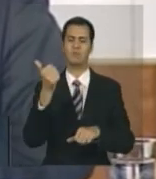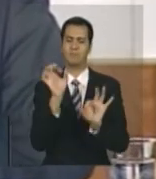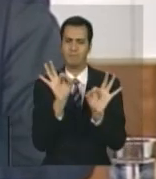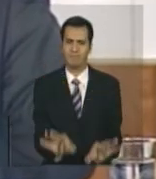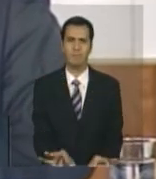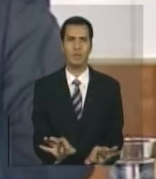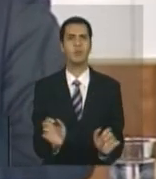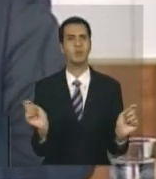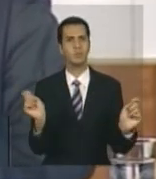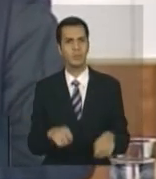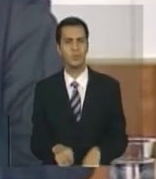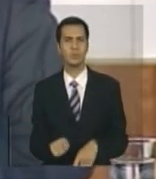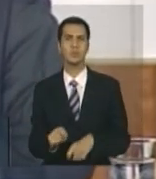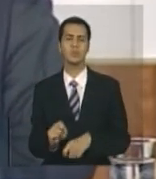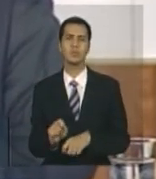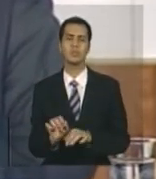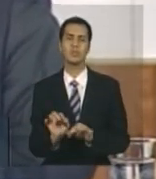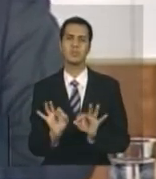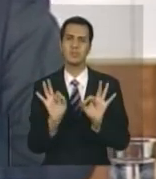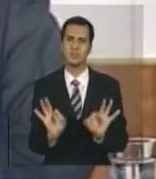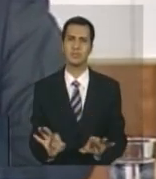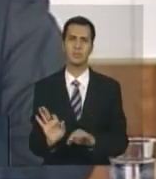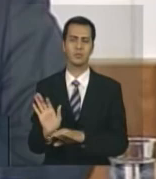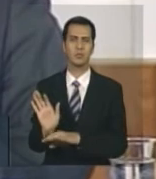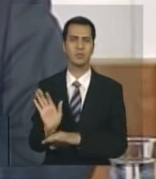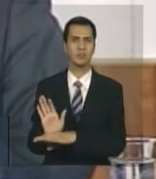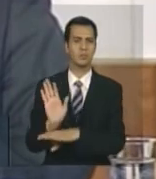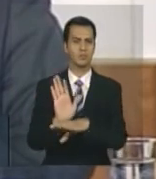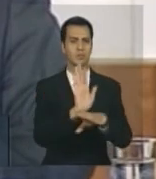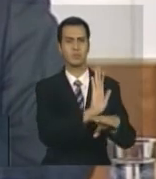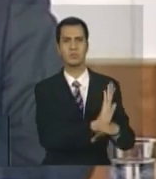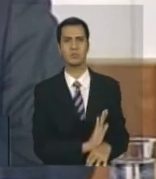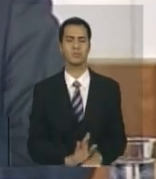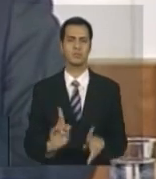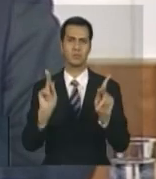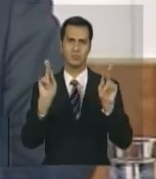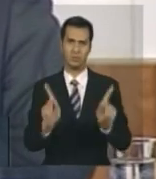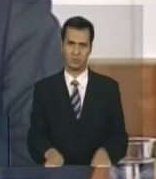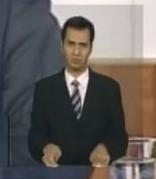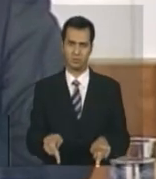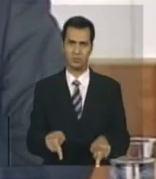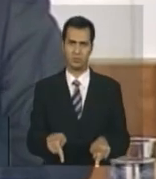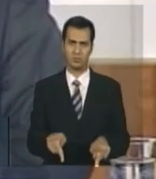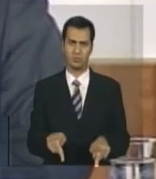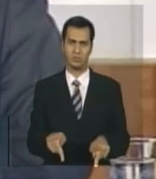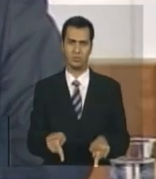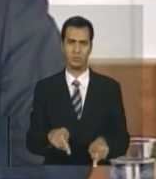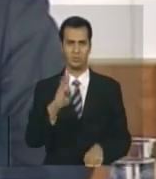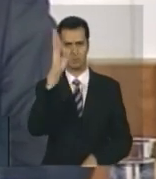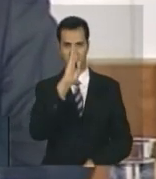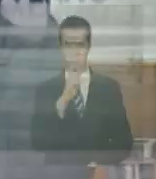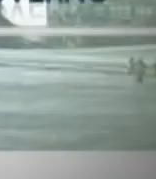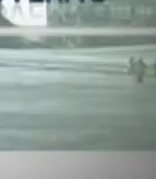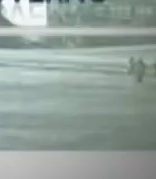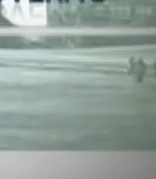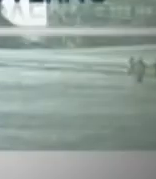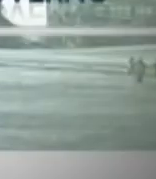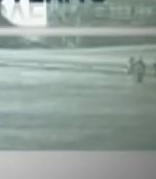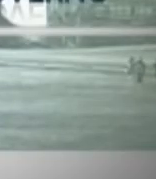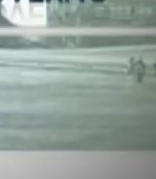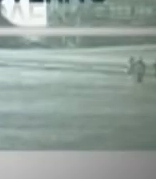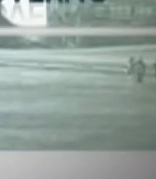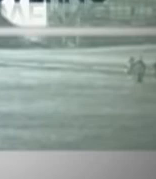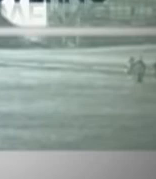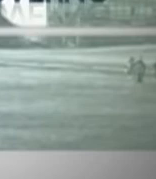possa atender de forma mais adequada os reclamos e as necessidades da população brasileira.